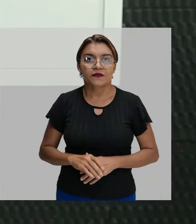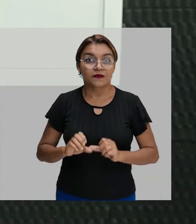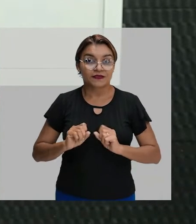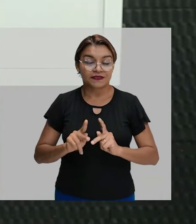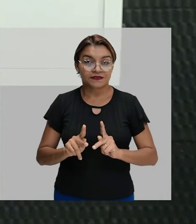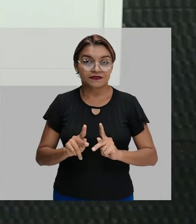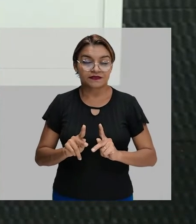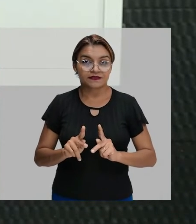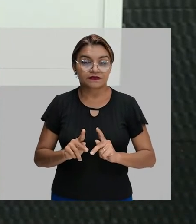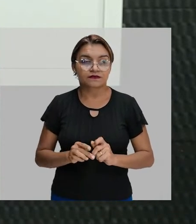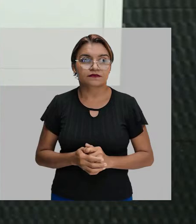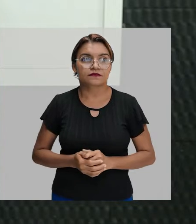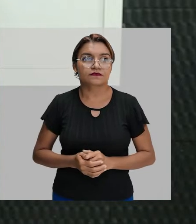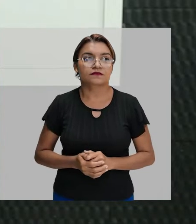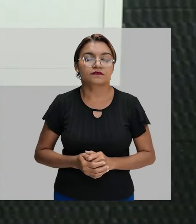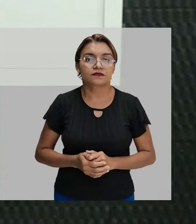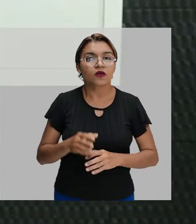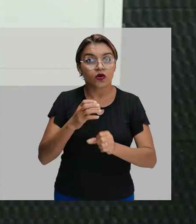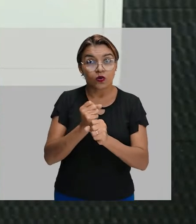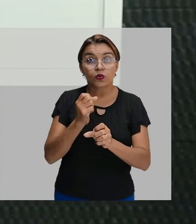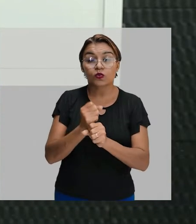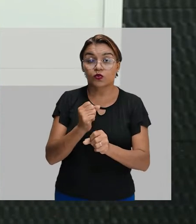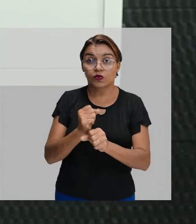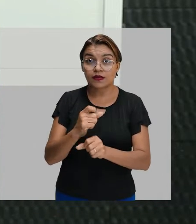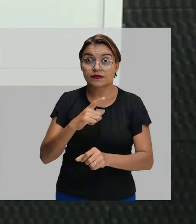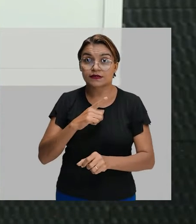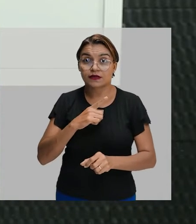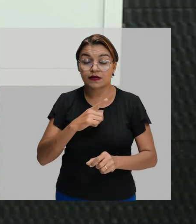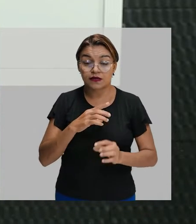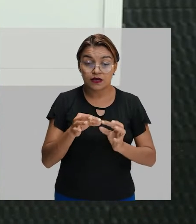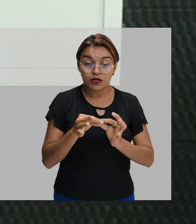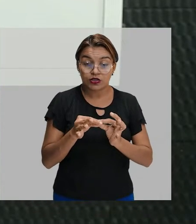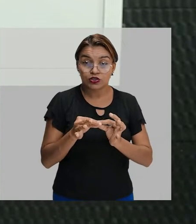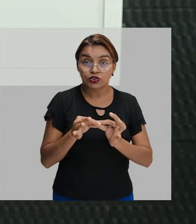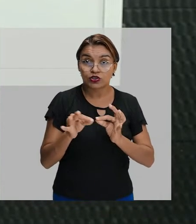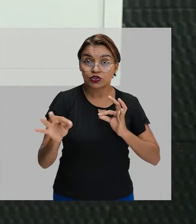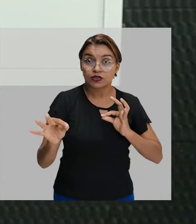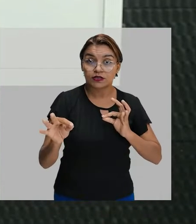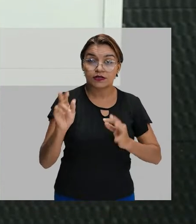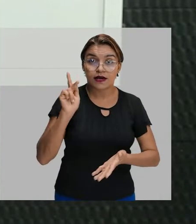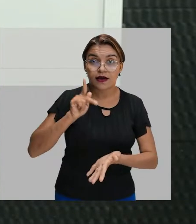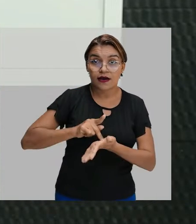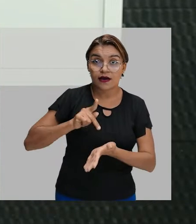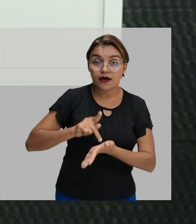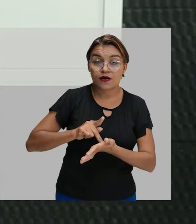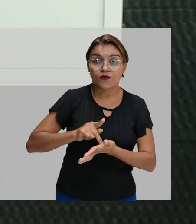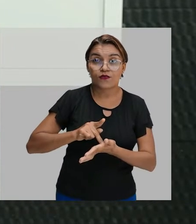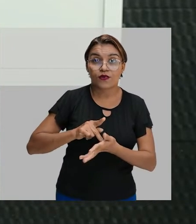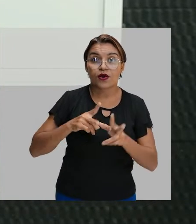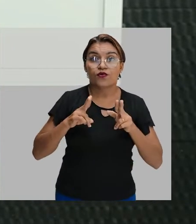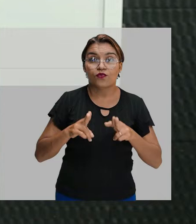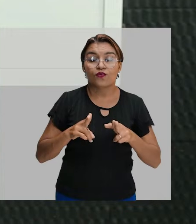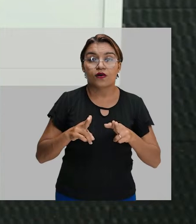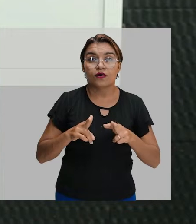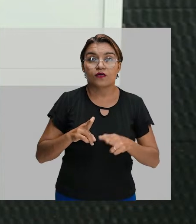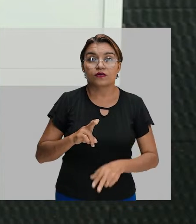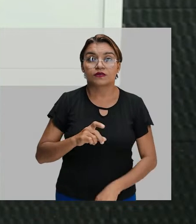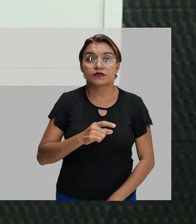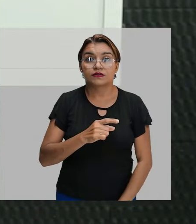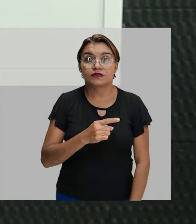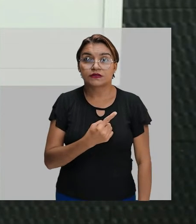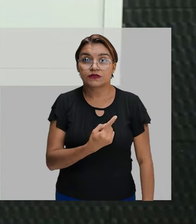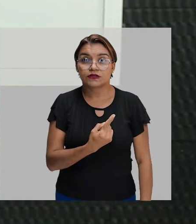Tá certo fazendo isso você vai encontrar aqui essa distância real vai ser igual a